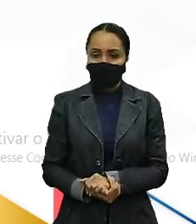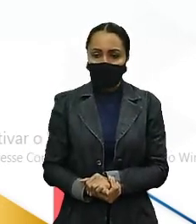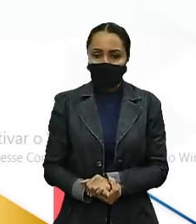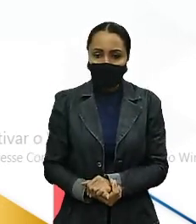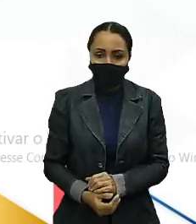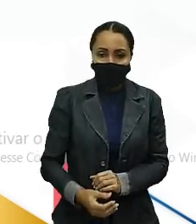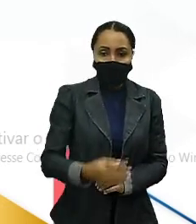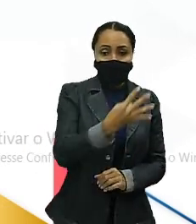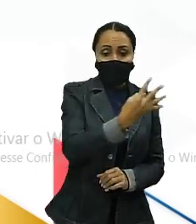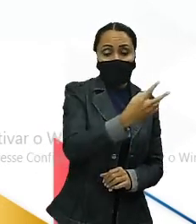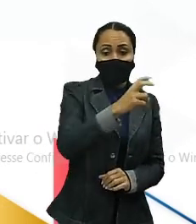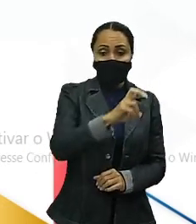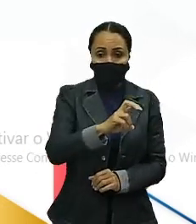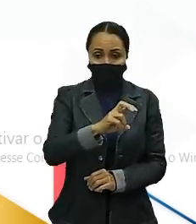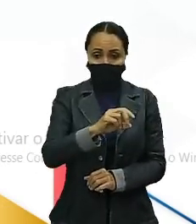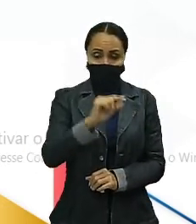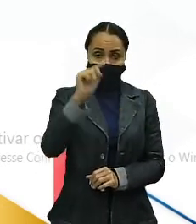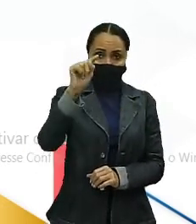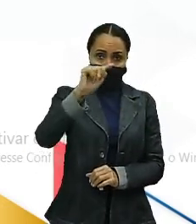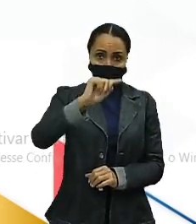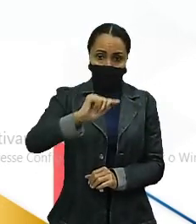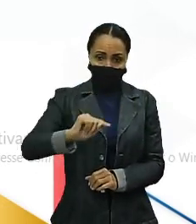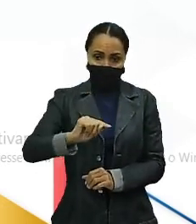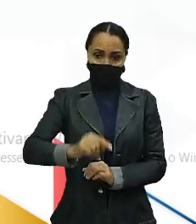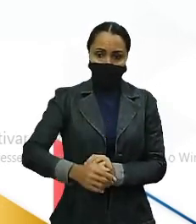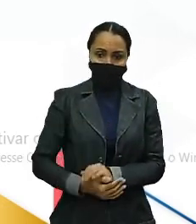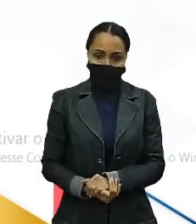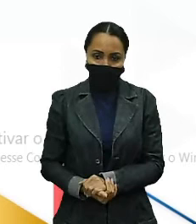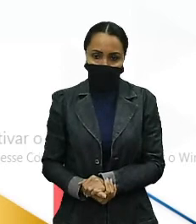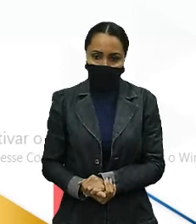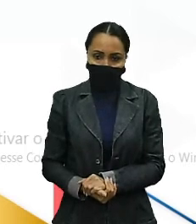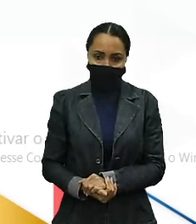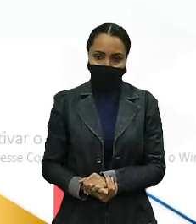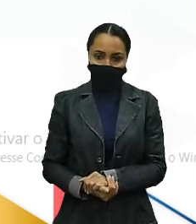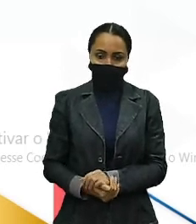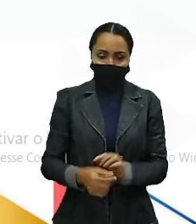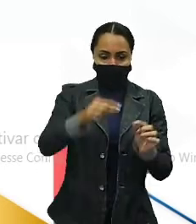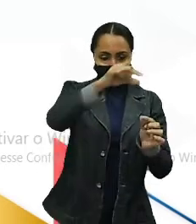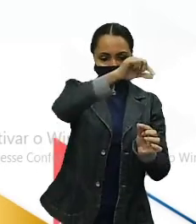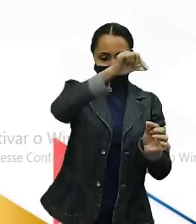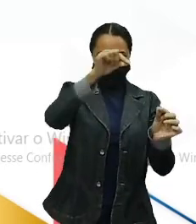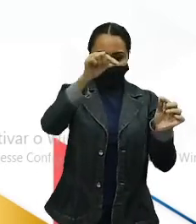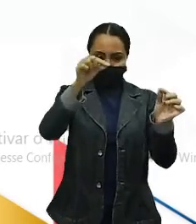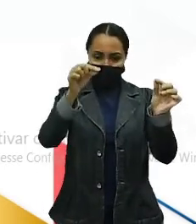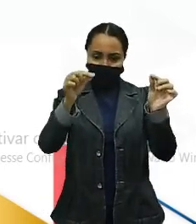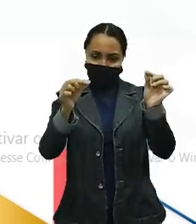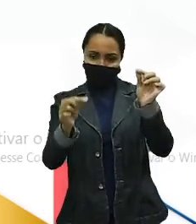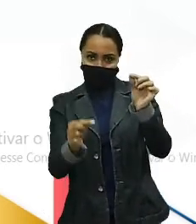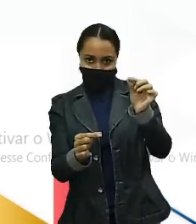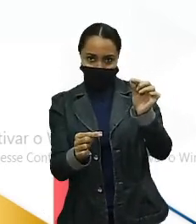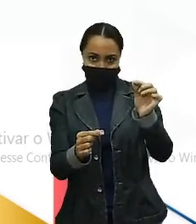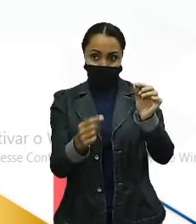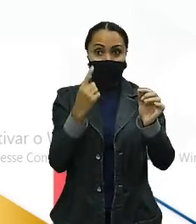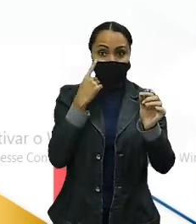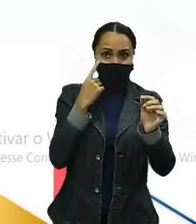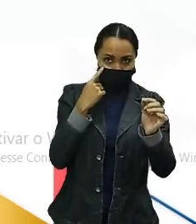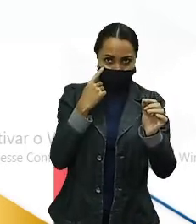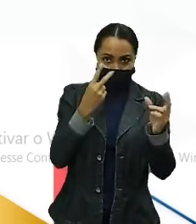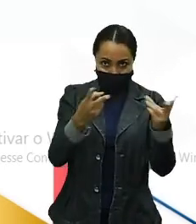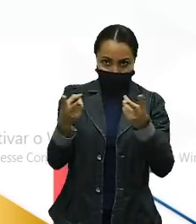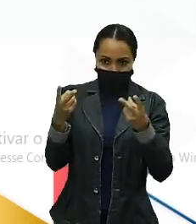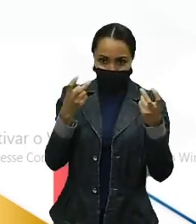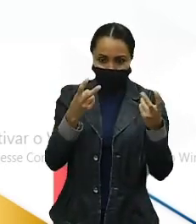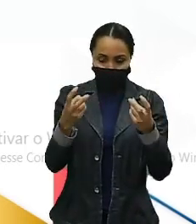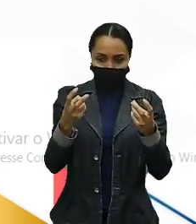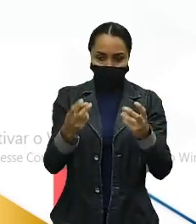45 graus aí, porque o prego saiu, né, caiu. Aí ela vai girar, beleza? Girei 90 graus,